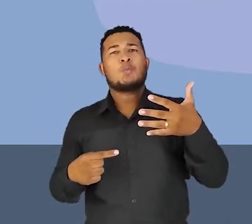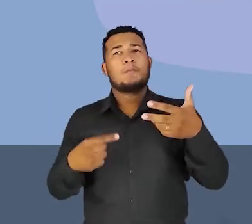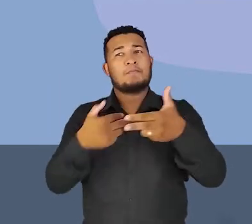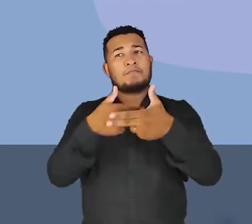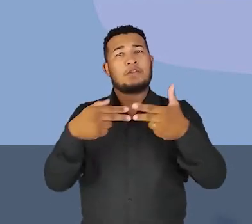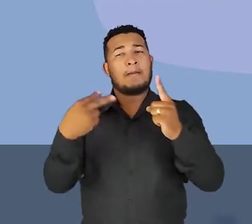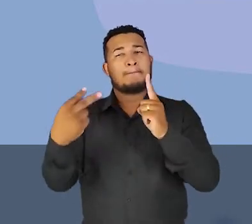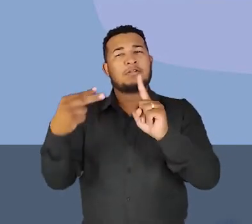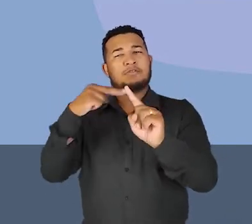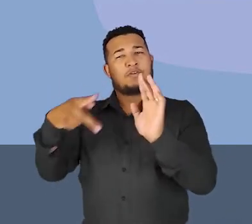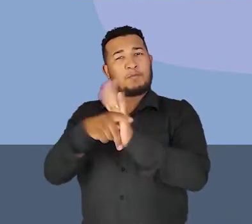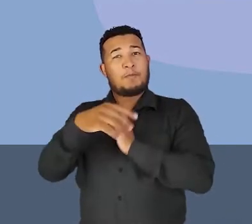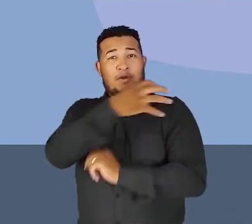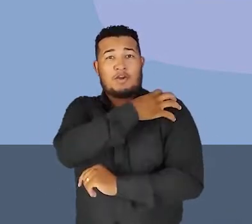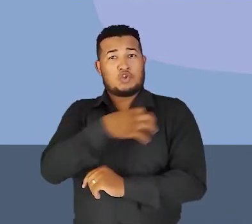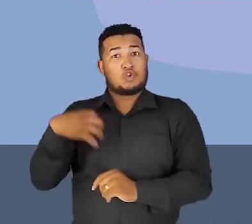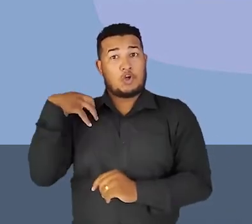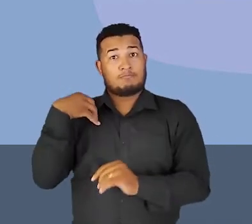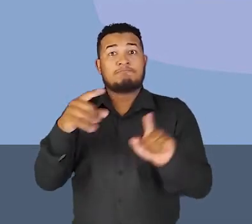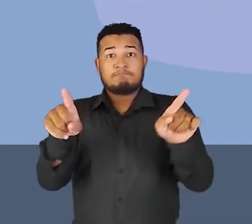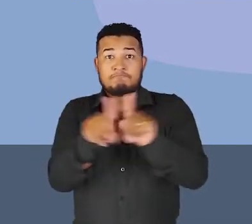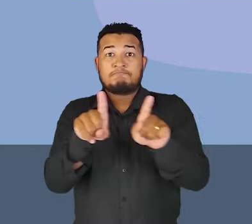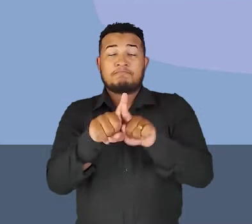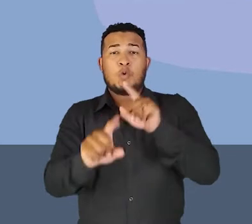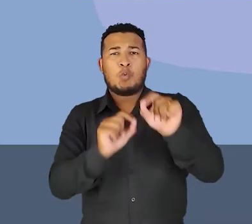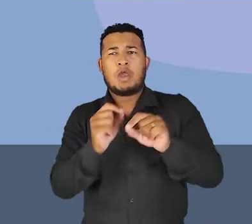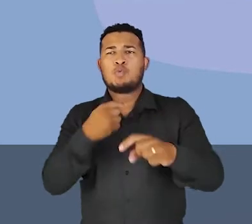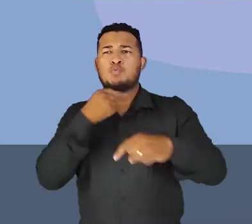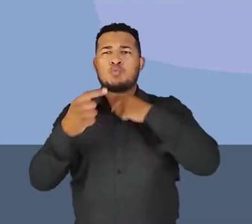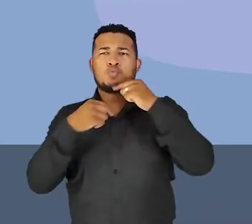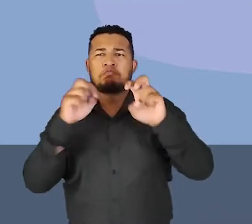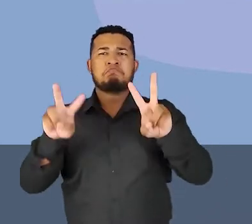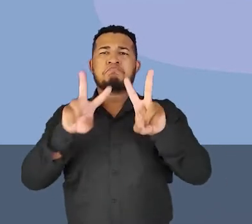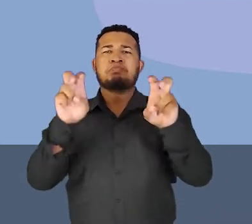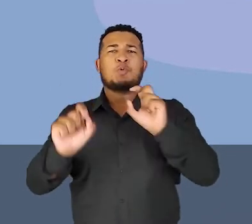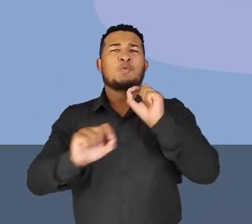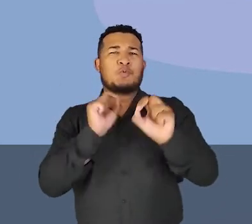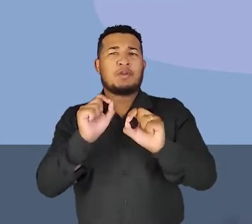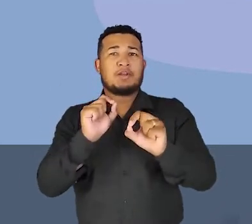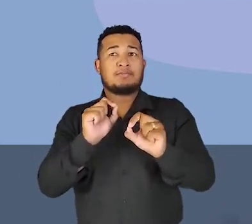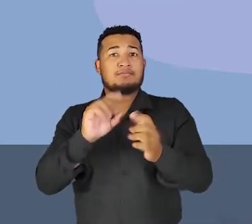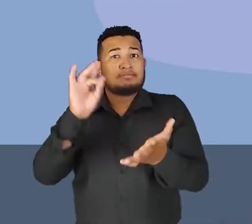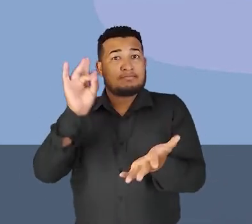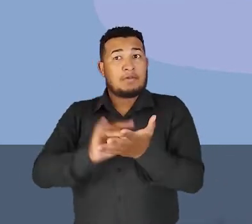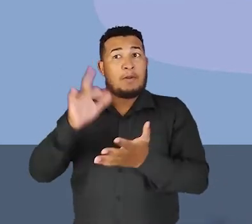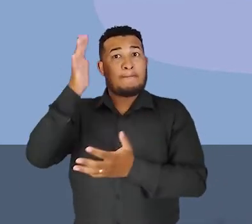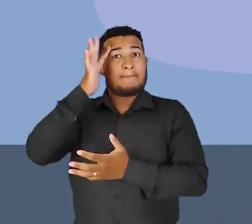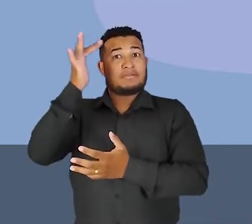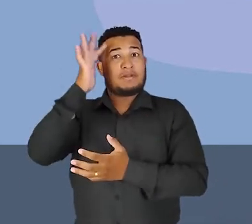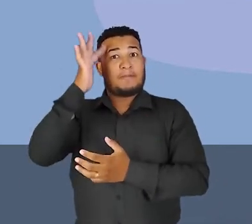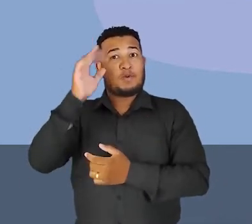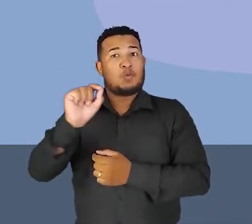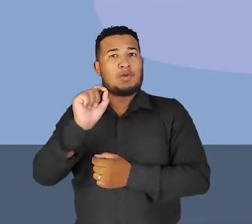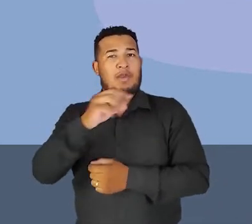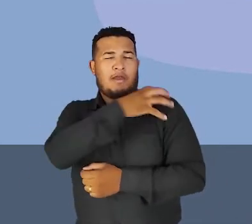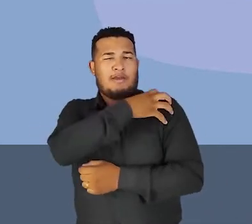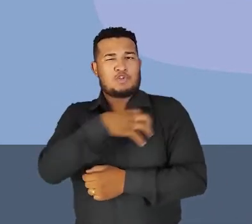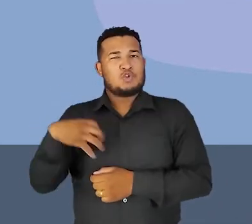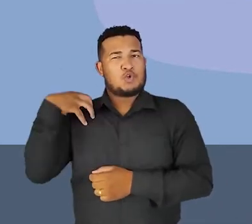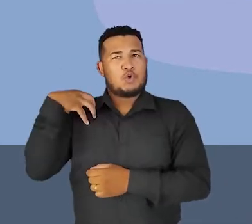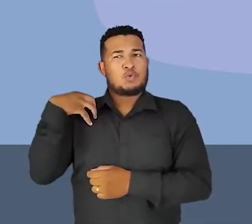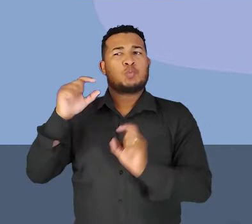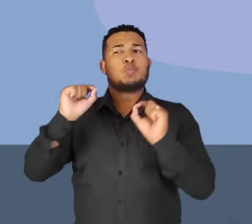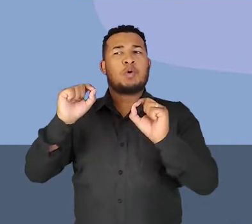visões aristotélicas. Inclusive, ele chegou a questionar o fato do pensamento